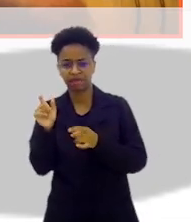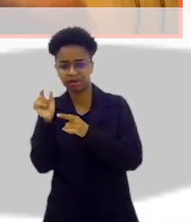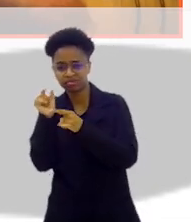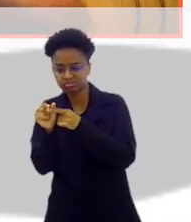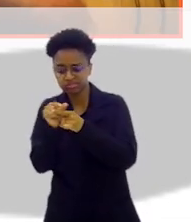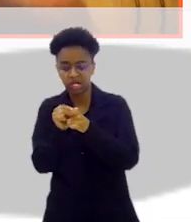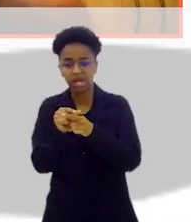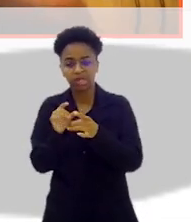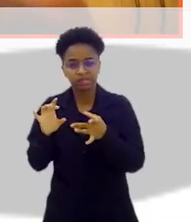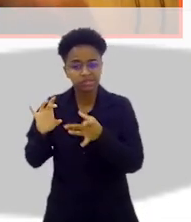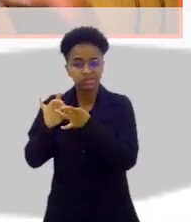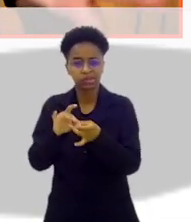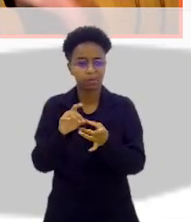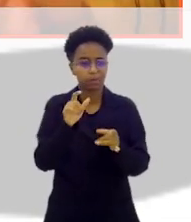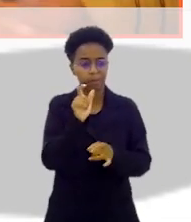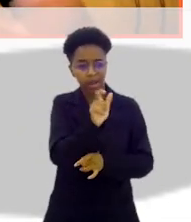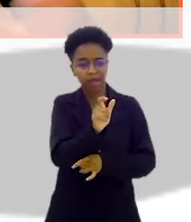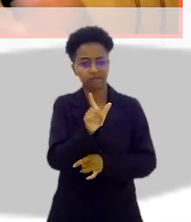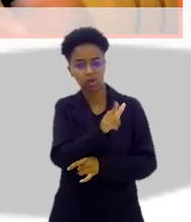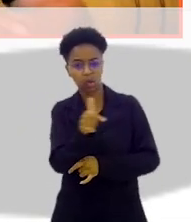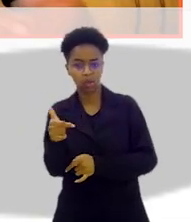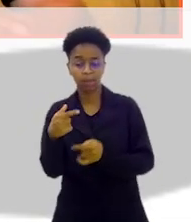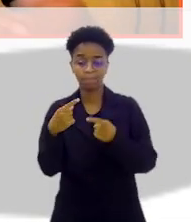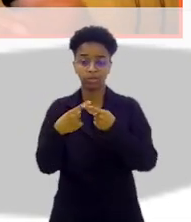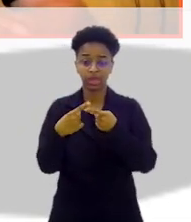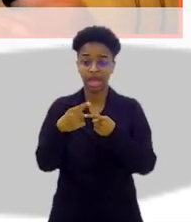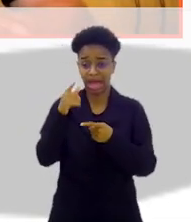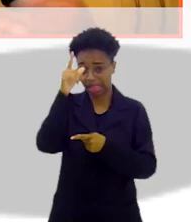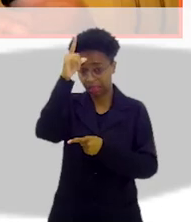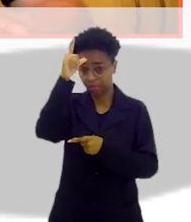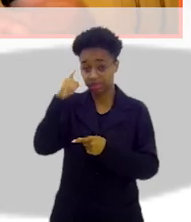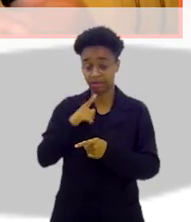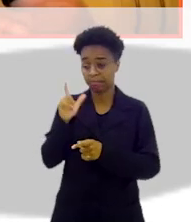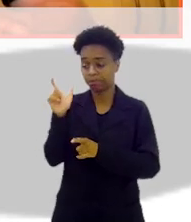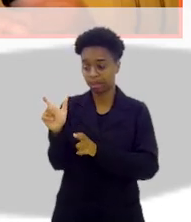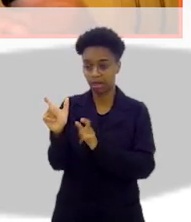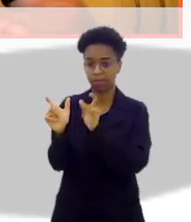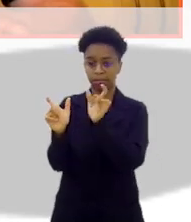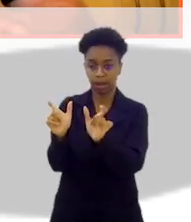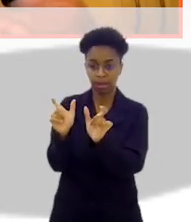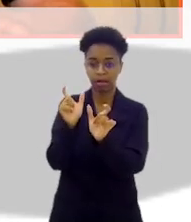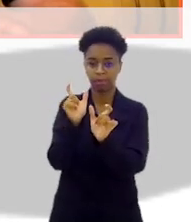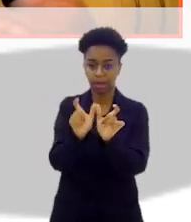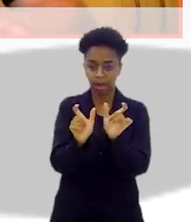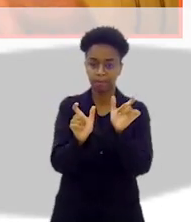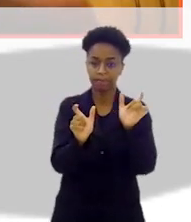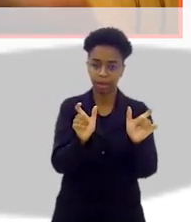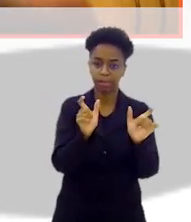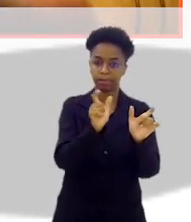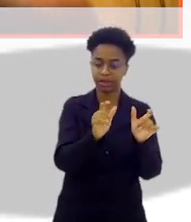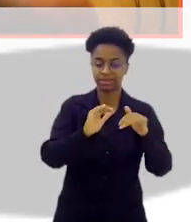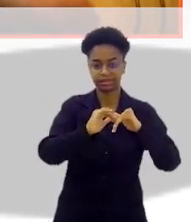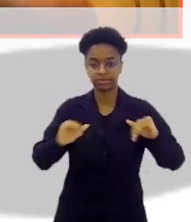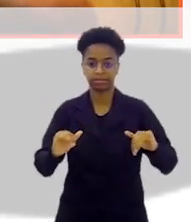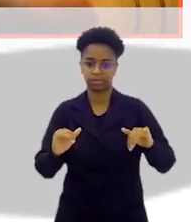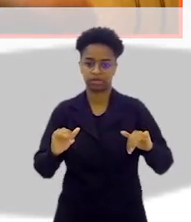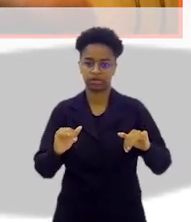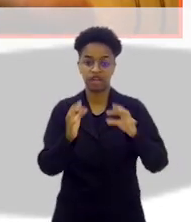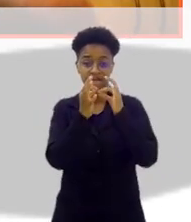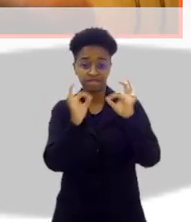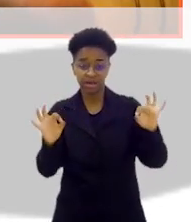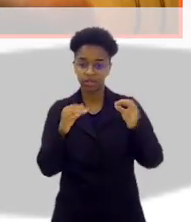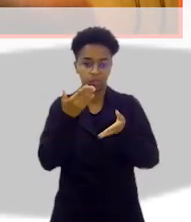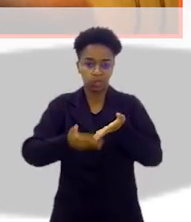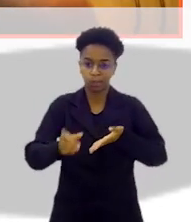primeiro fonema da palavra seguinte, isso gera um caos que o alemão não faz. Ele é pausado na formação